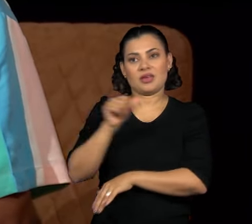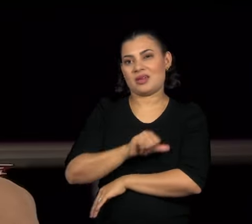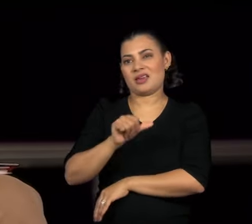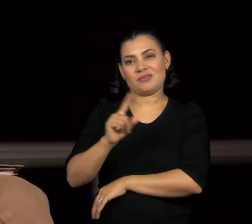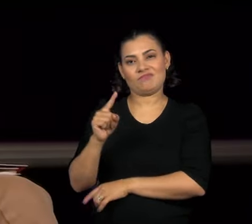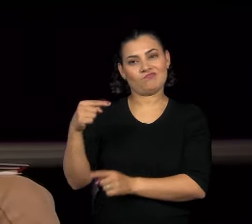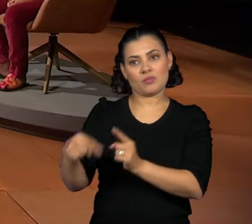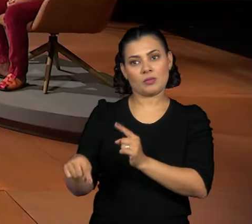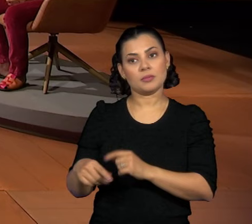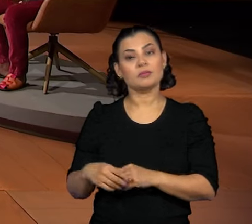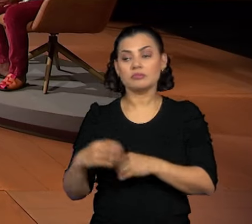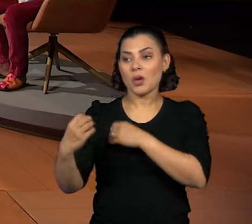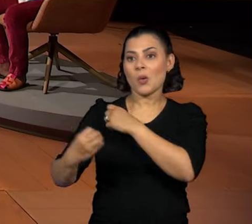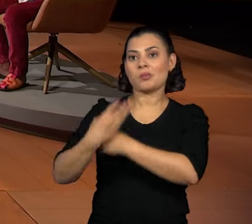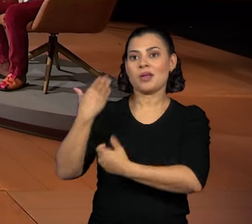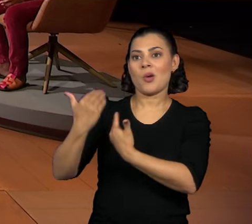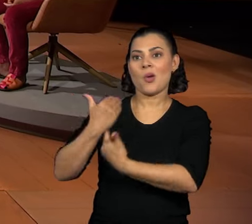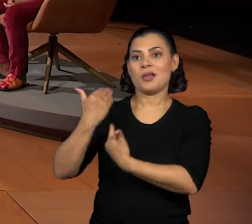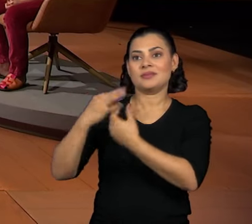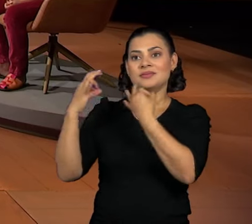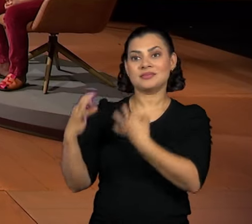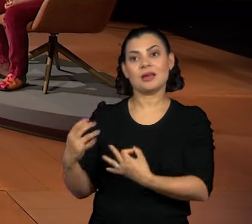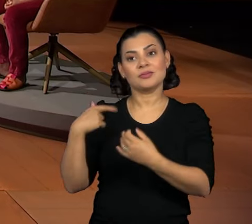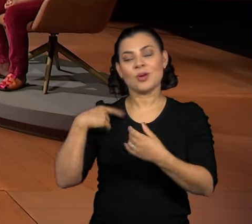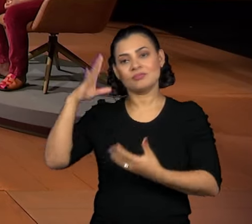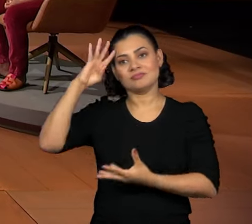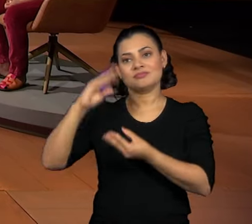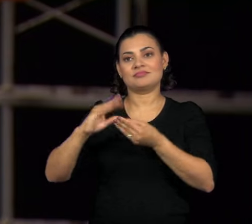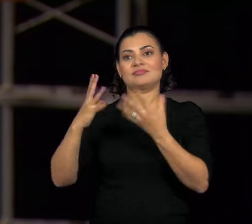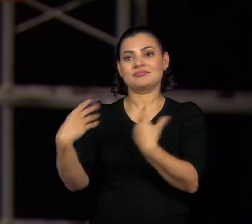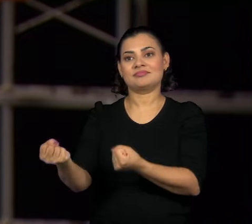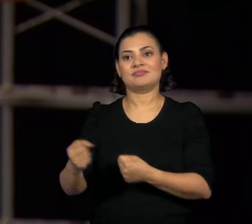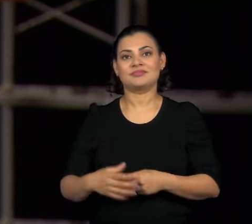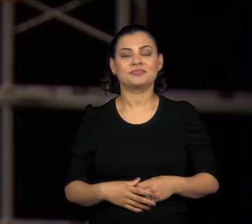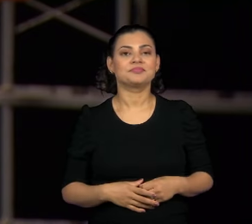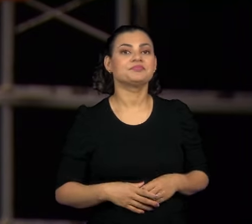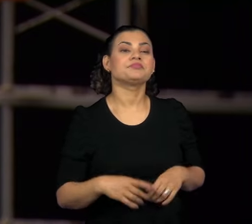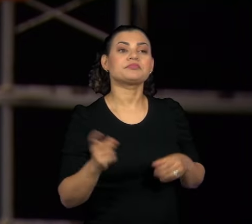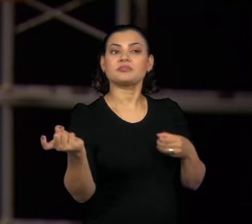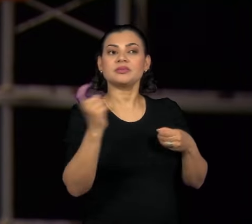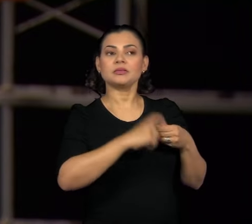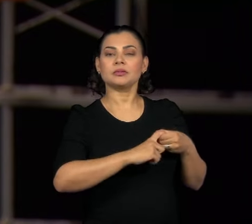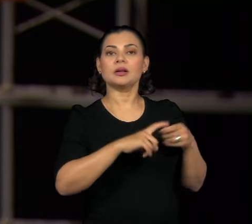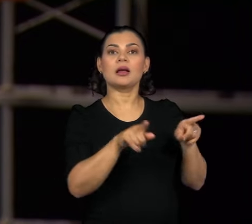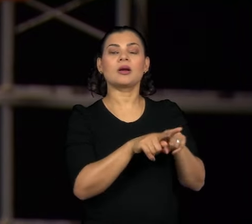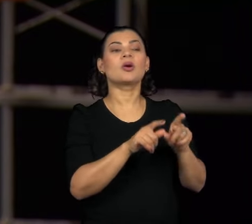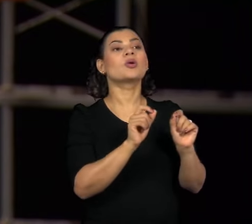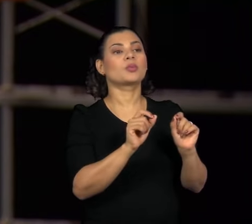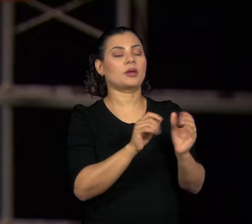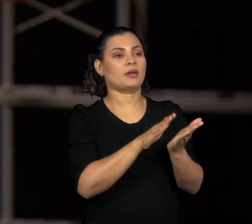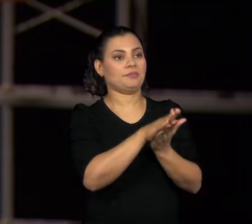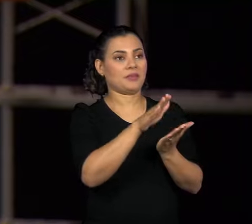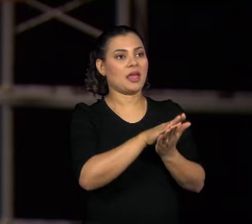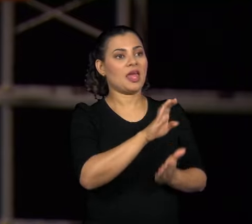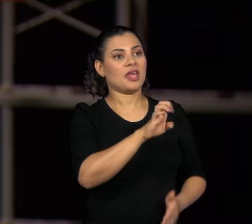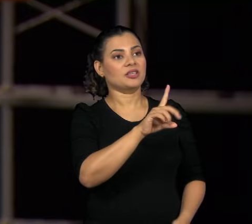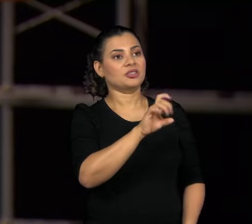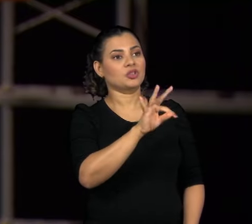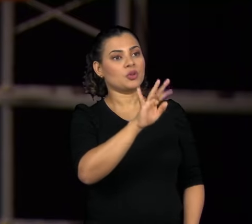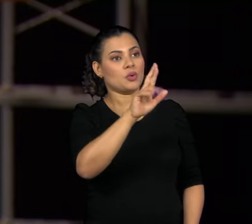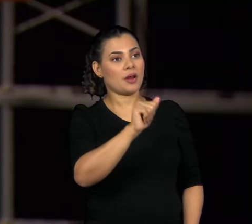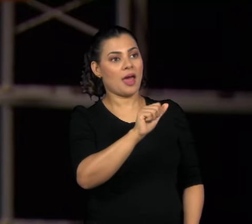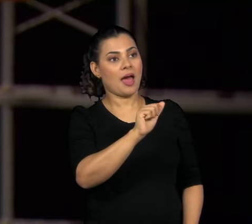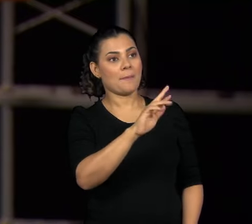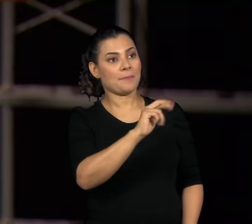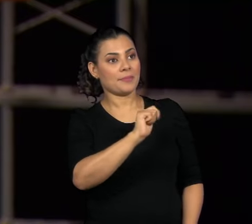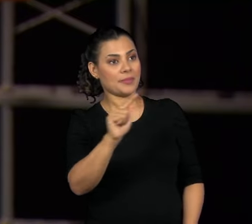Sábio conselho. Foi, e eu já estava vindo mesmo. Agora, voltando ali para a editora Abril, quando veio o plano Collor, você